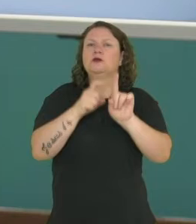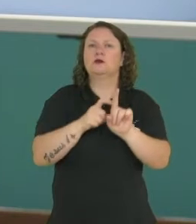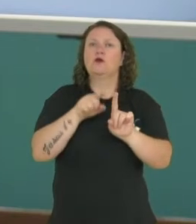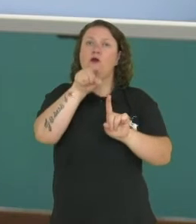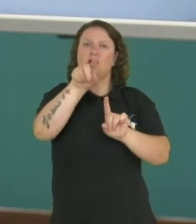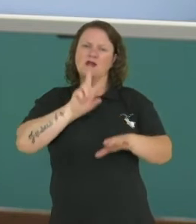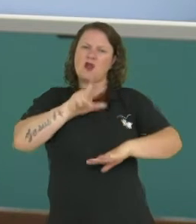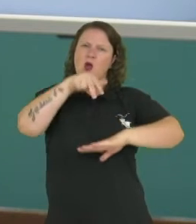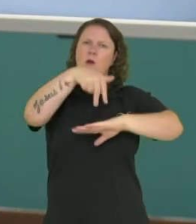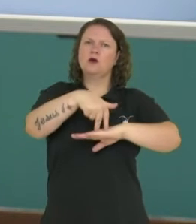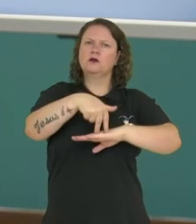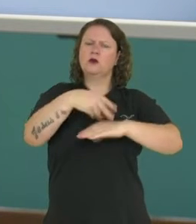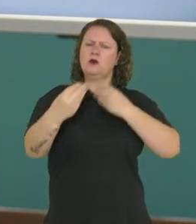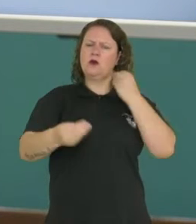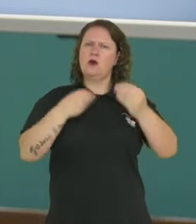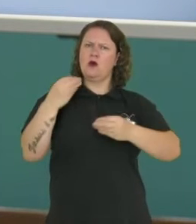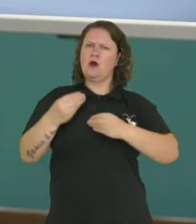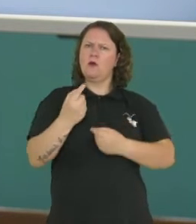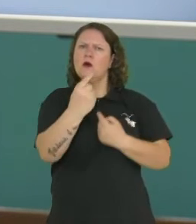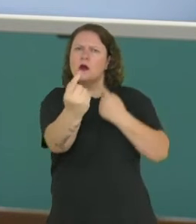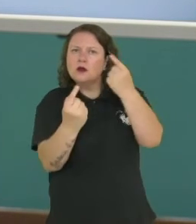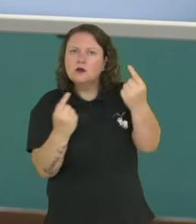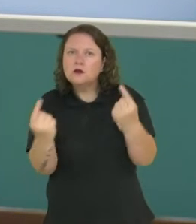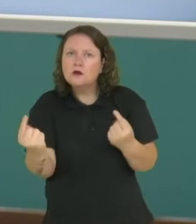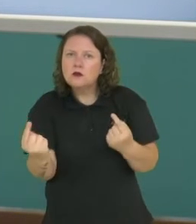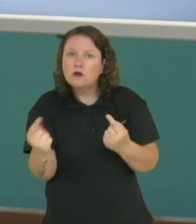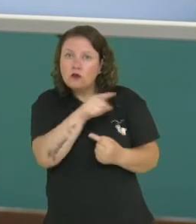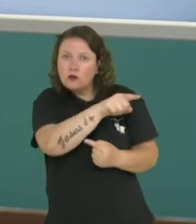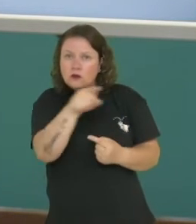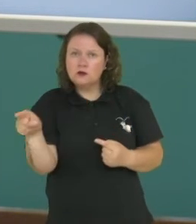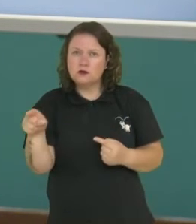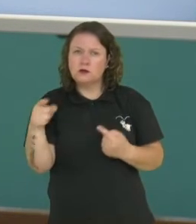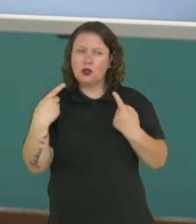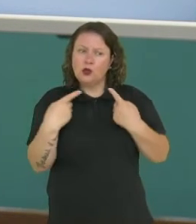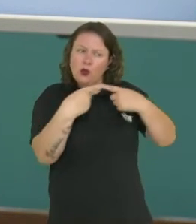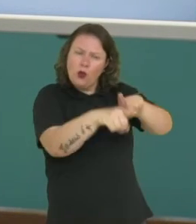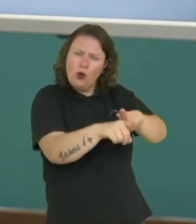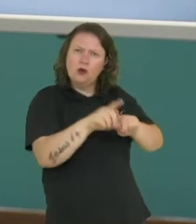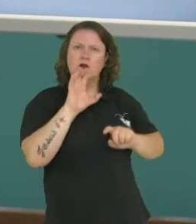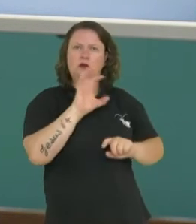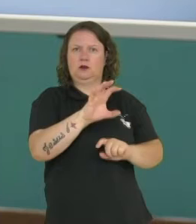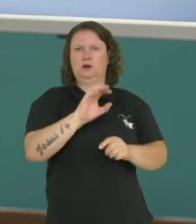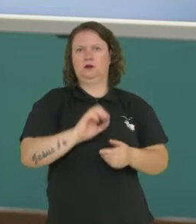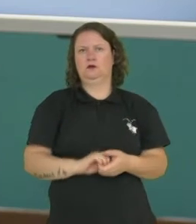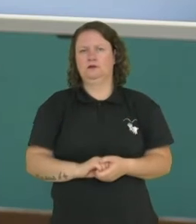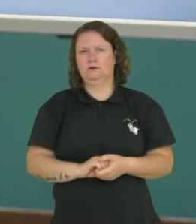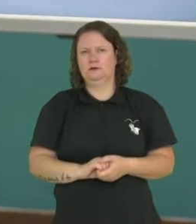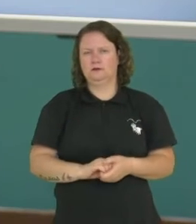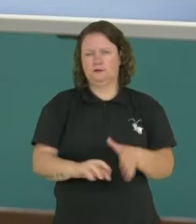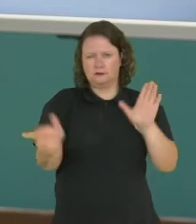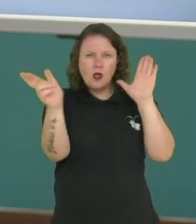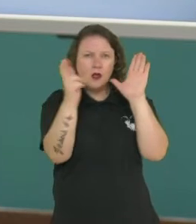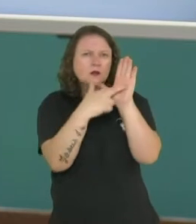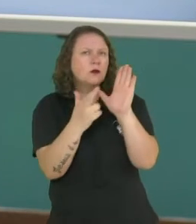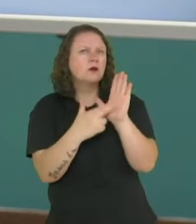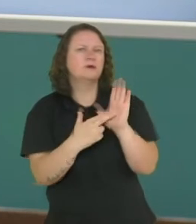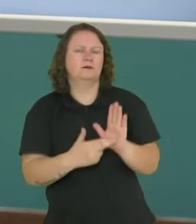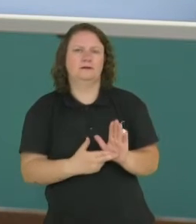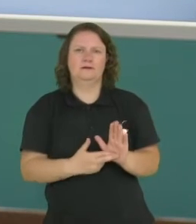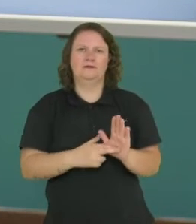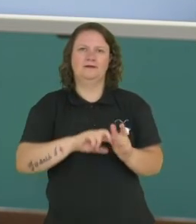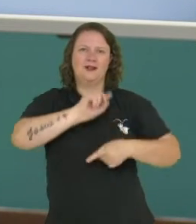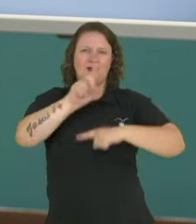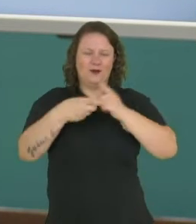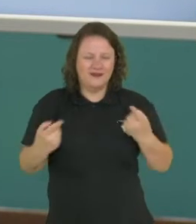postura? Então, dê essa resposta também. Qual seria a sua posição quanto a esse regime, né? Então, coloque aí a sua resposta e em